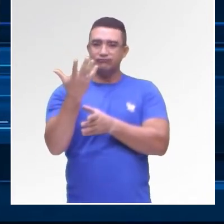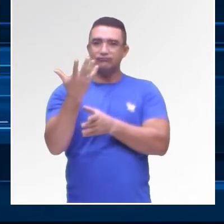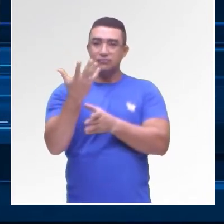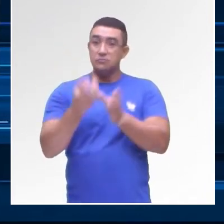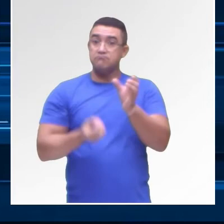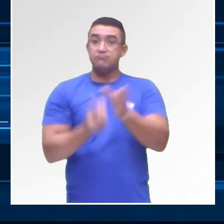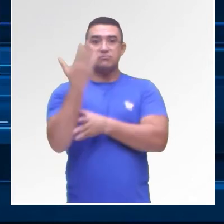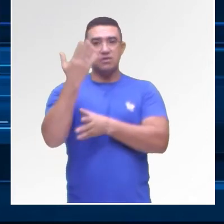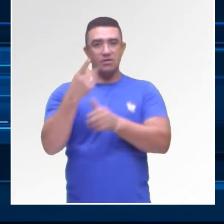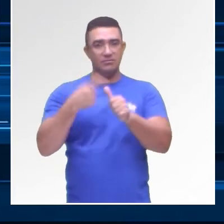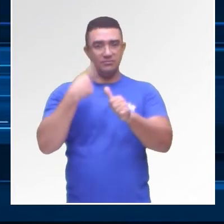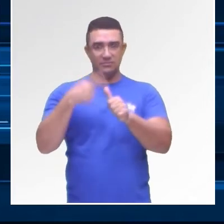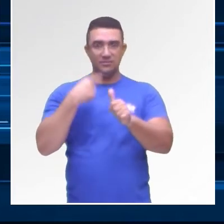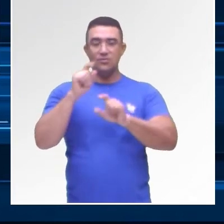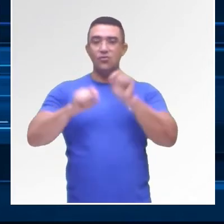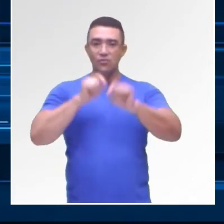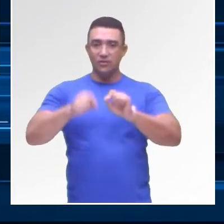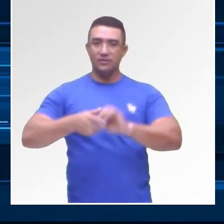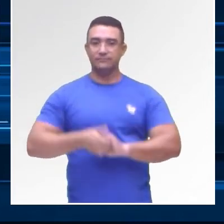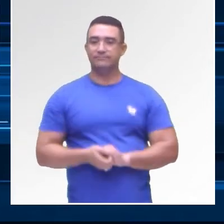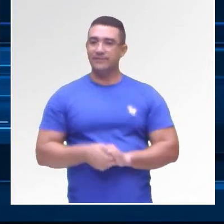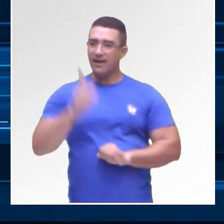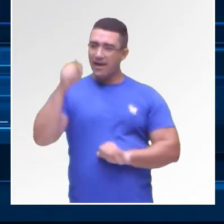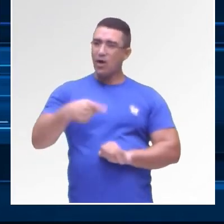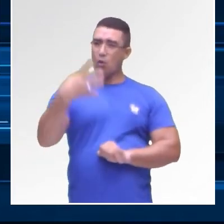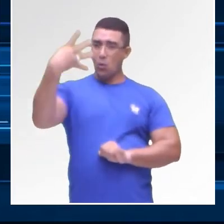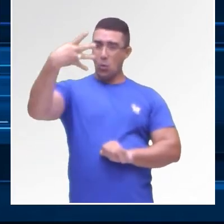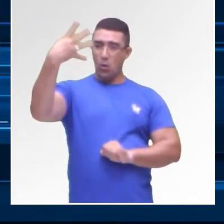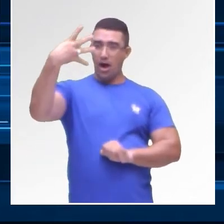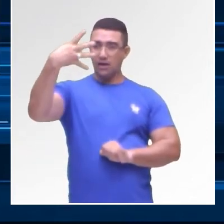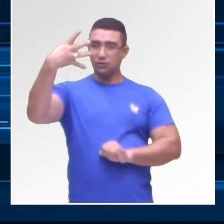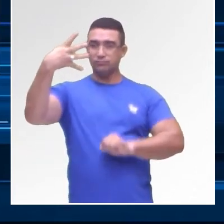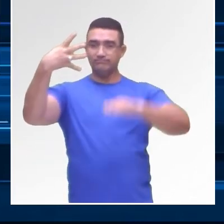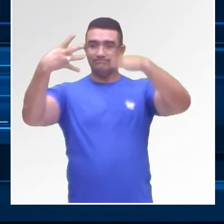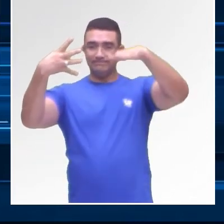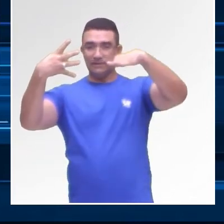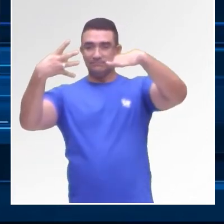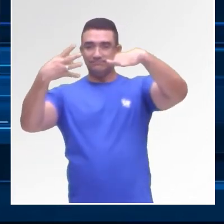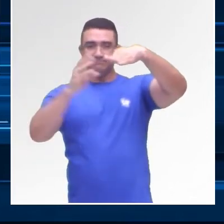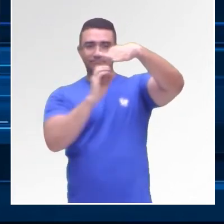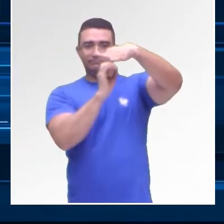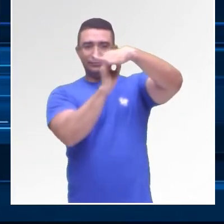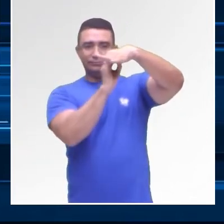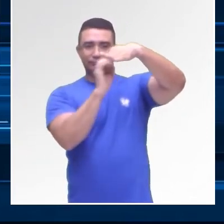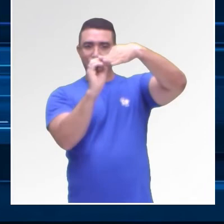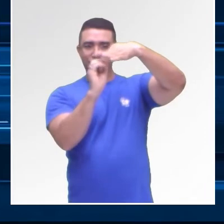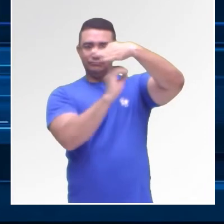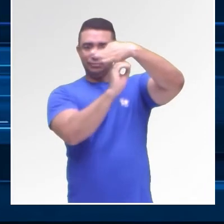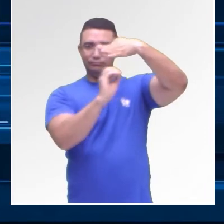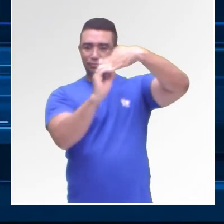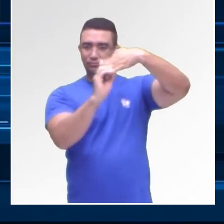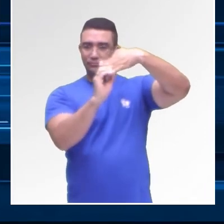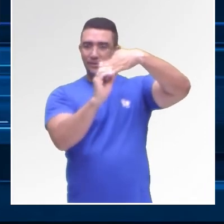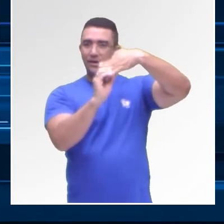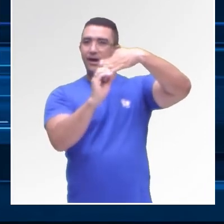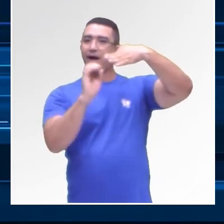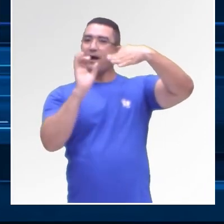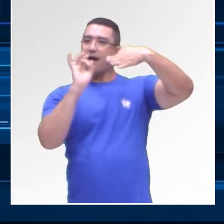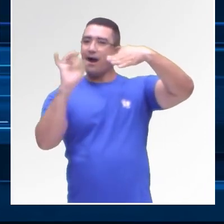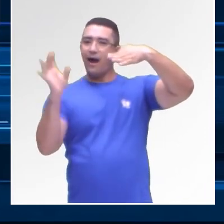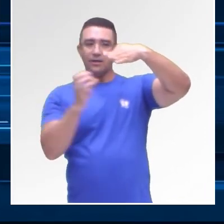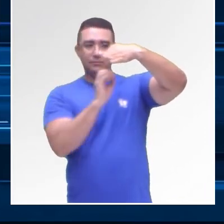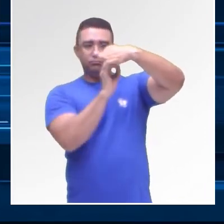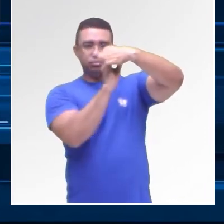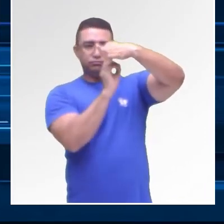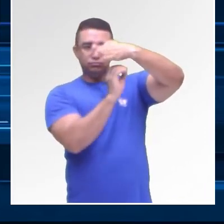moderna, e ele consiste de 4 rodinhas embaixo. 2 a cada par unida por